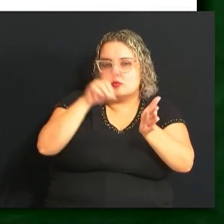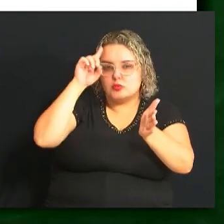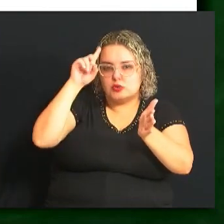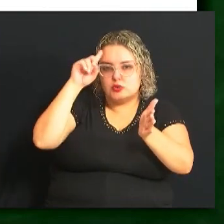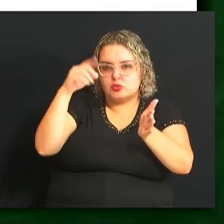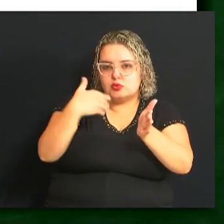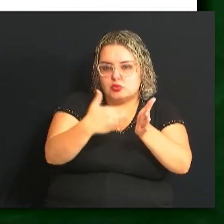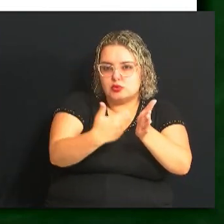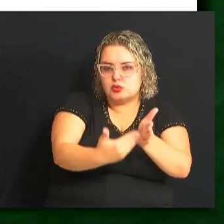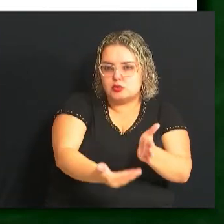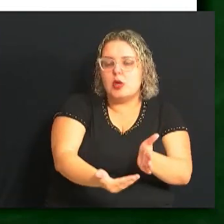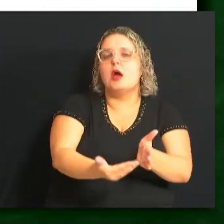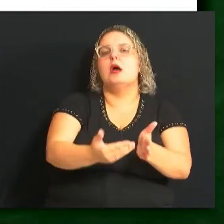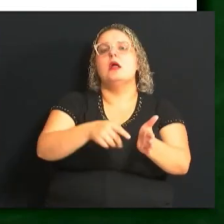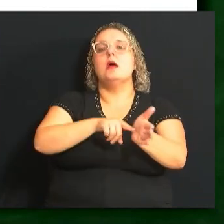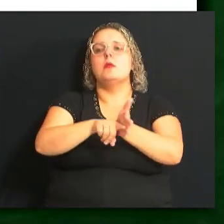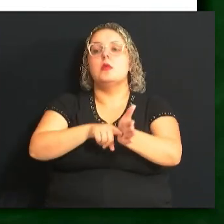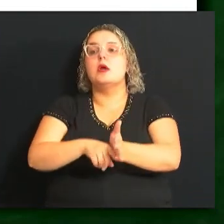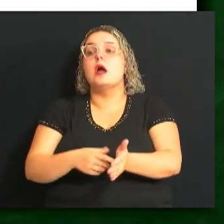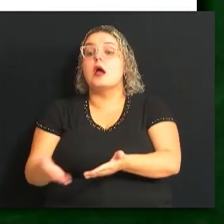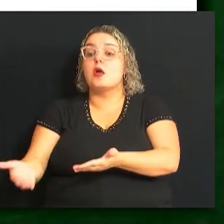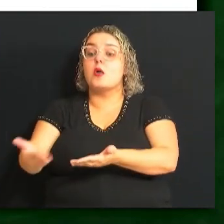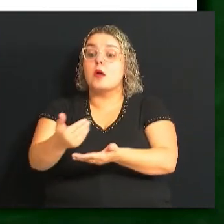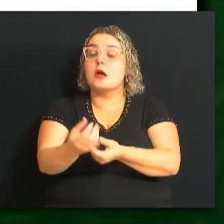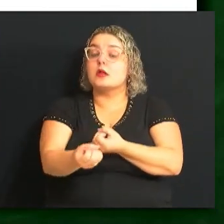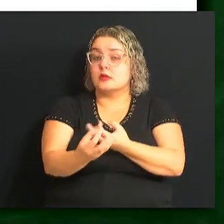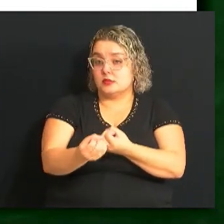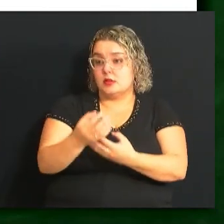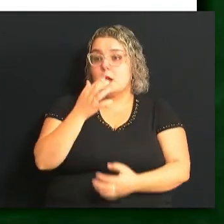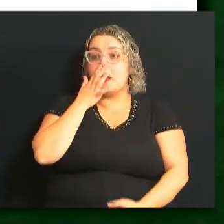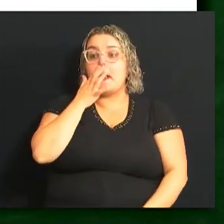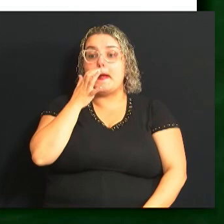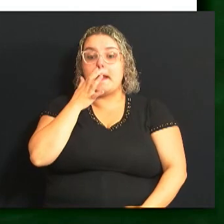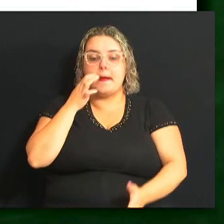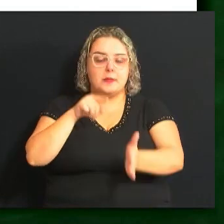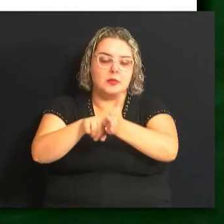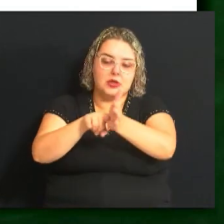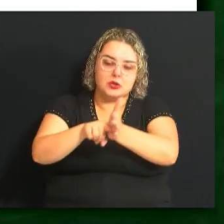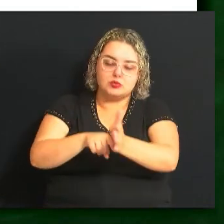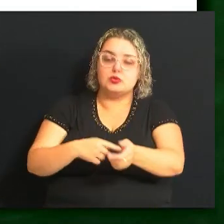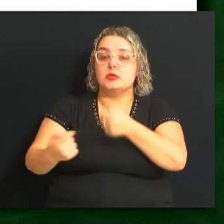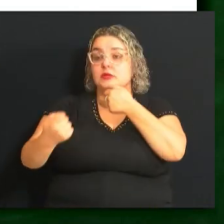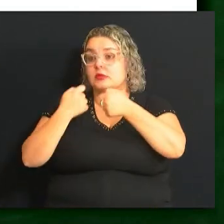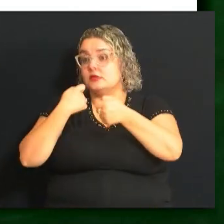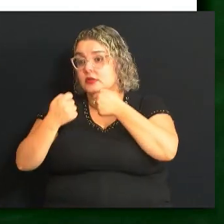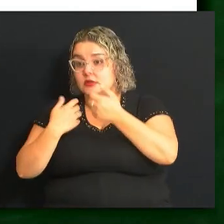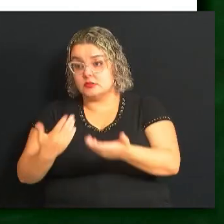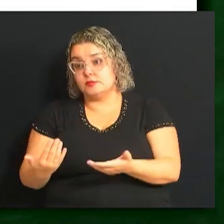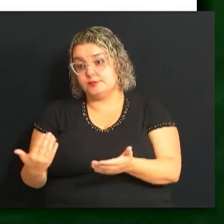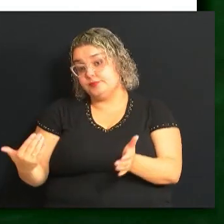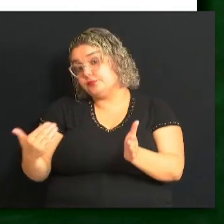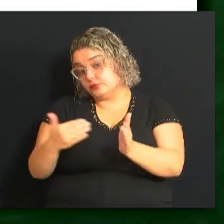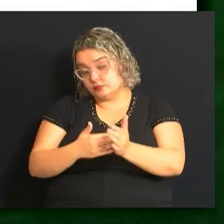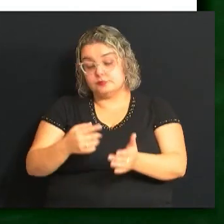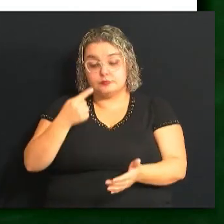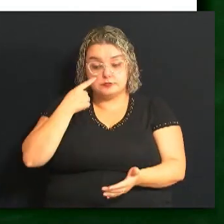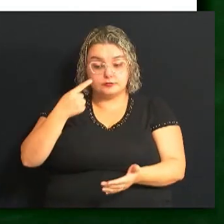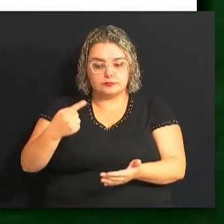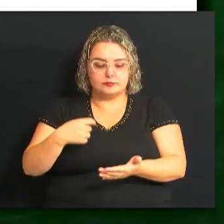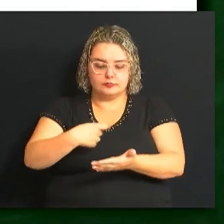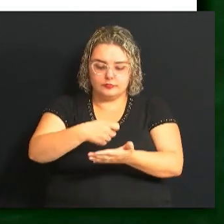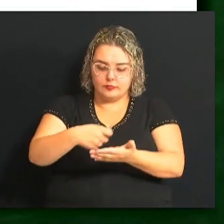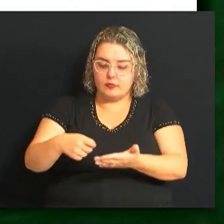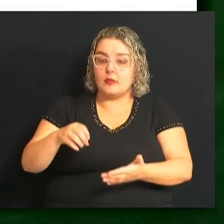dados ou da coleta de dados, é onde eles vão fazer questionário, entrevista ou até mesmo observação. Então,